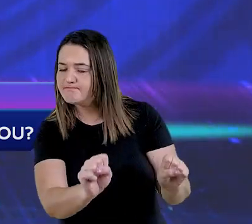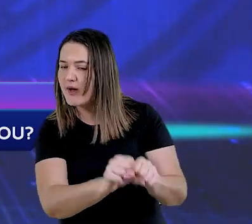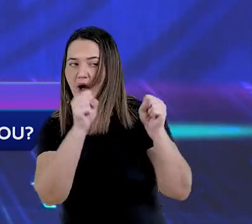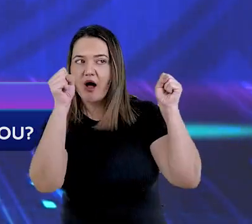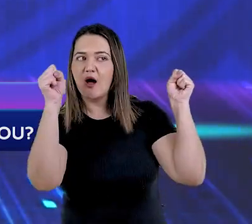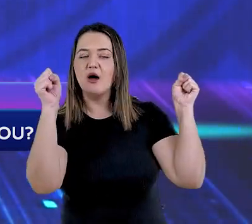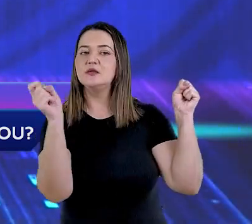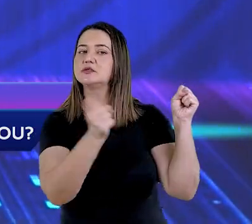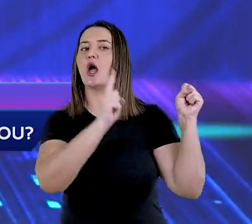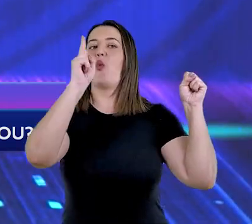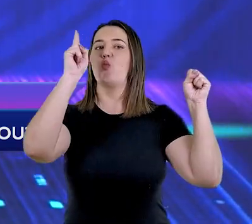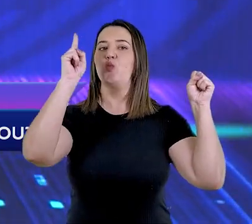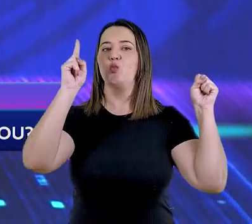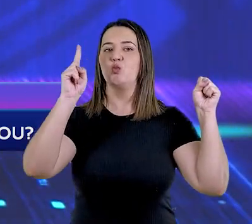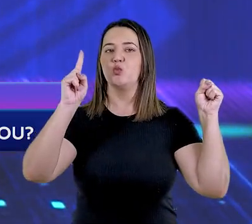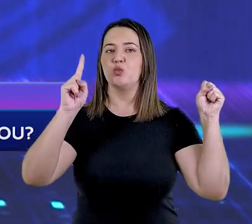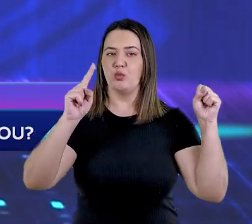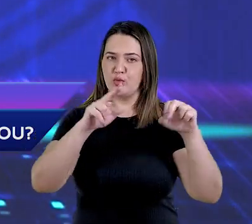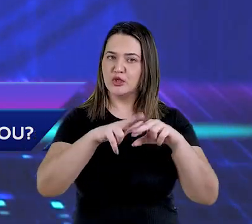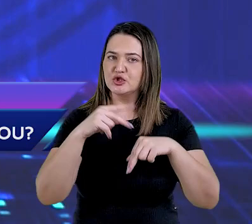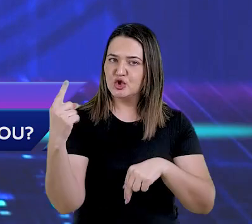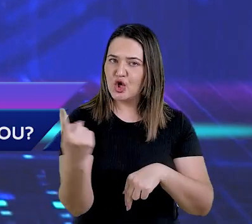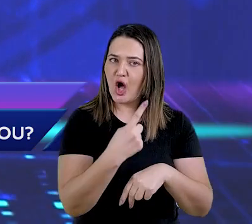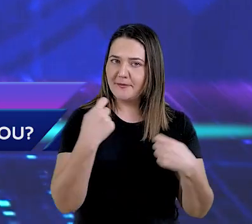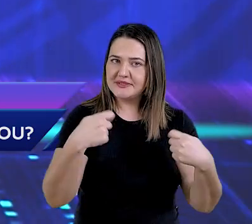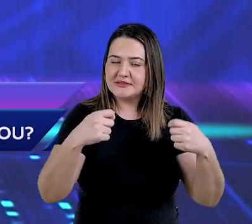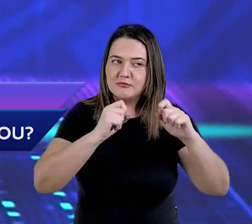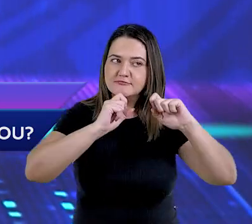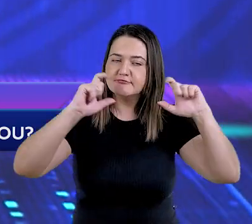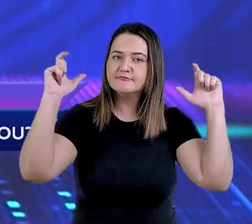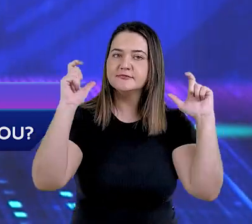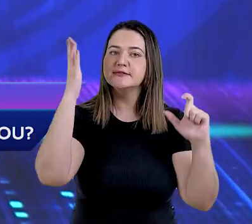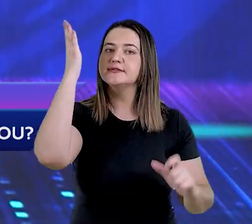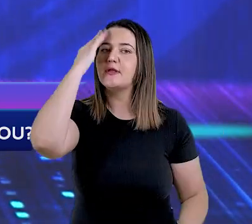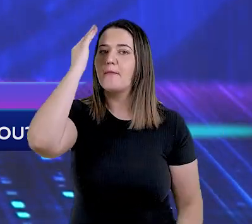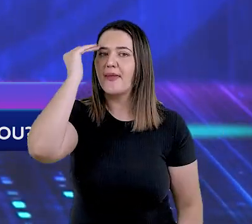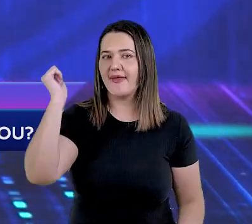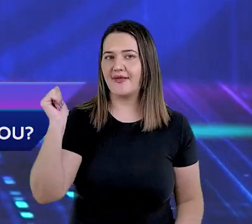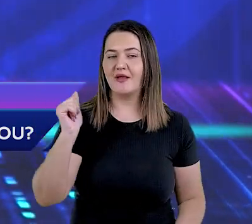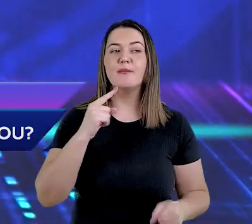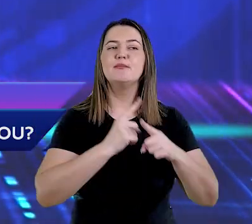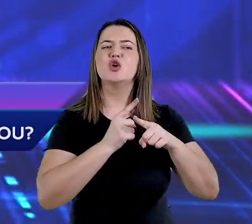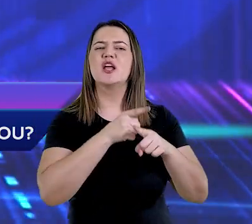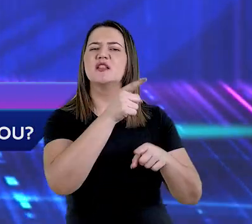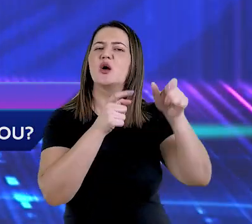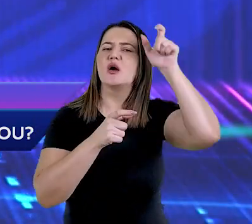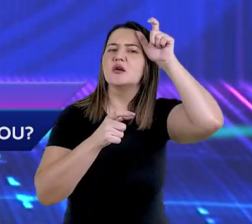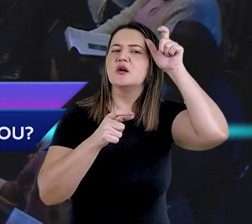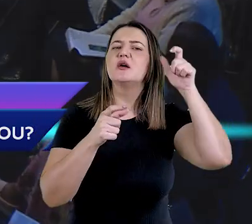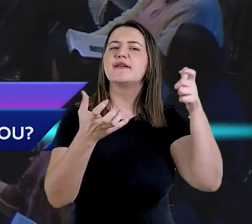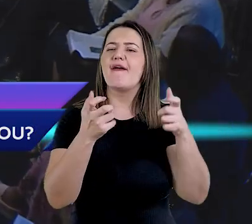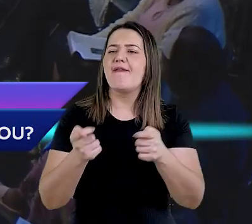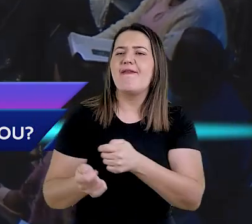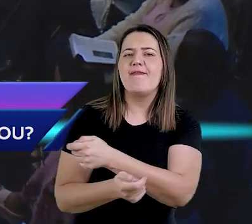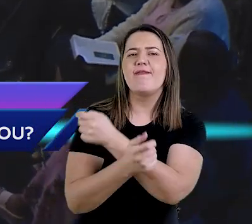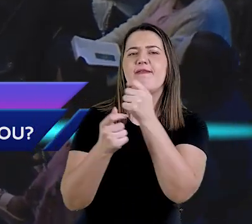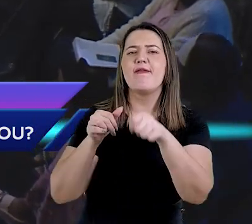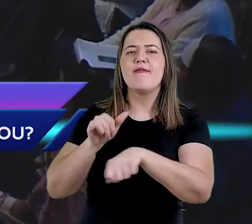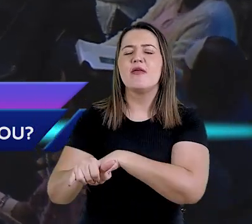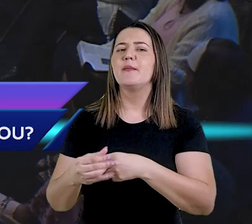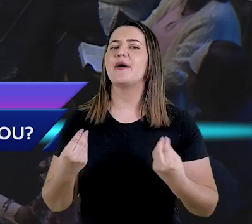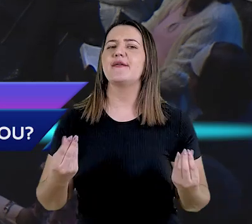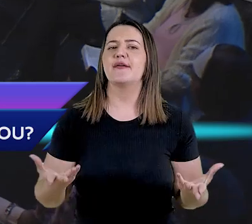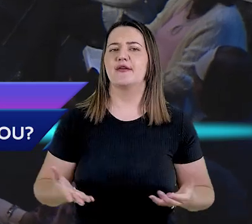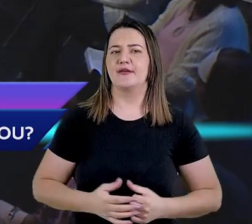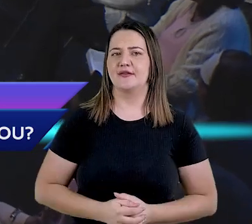com as suas artimanhas, temos que romper com tudo aquilo que ele tem tratado para enganar o ser humano. E Deus, quando ele